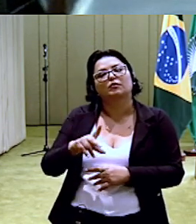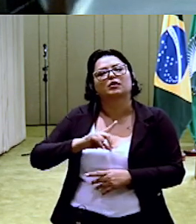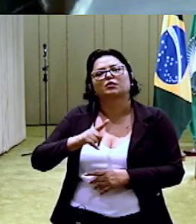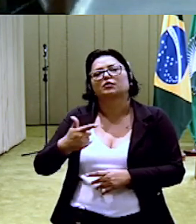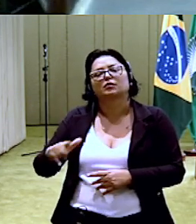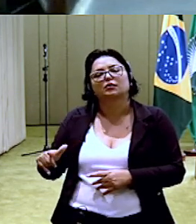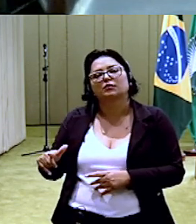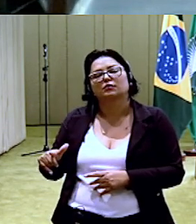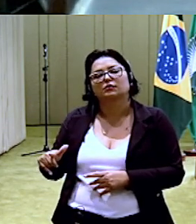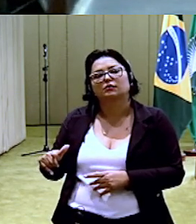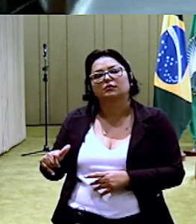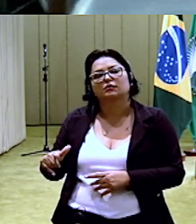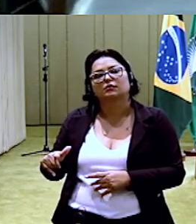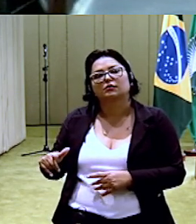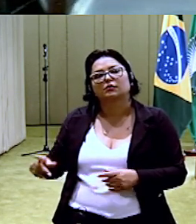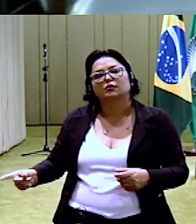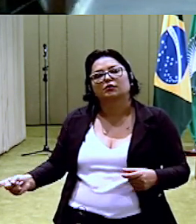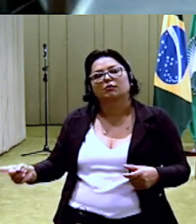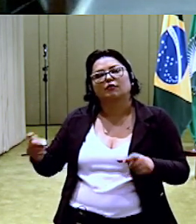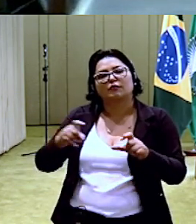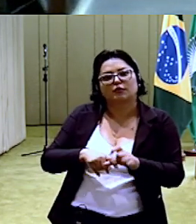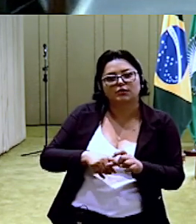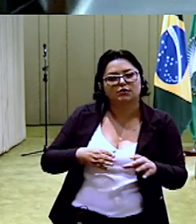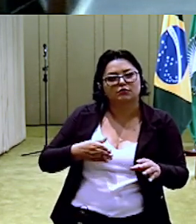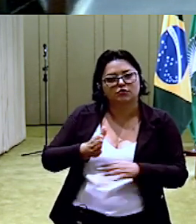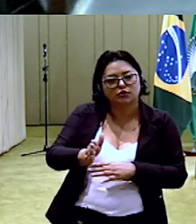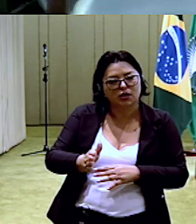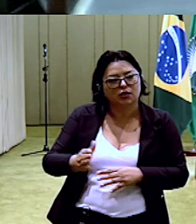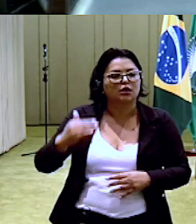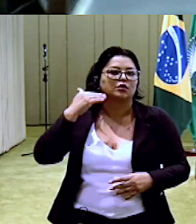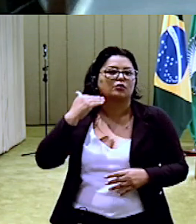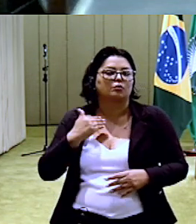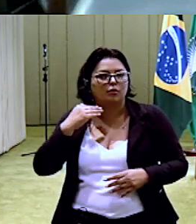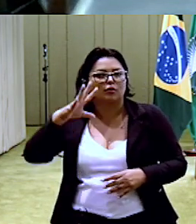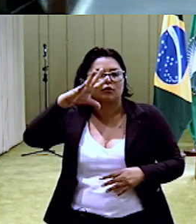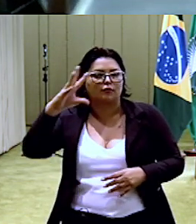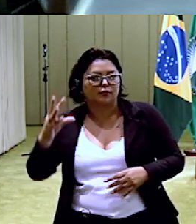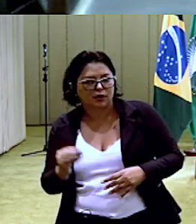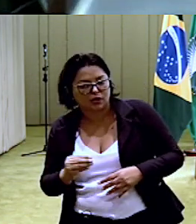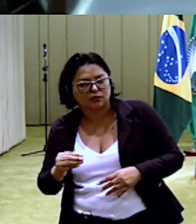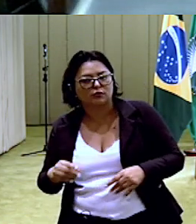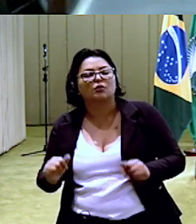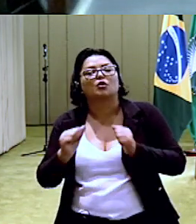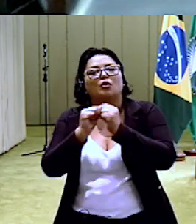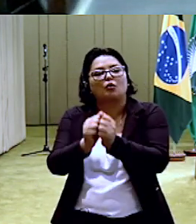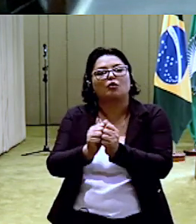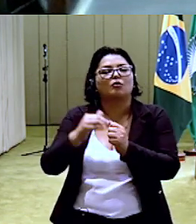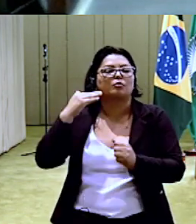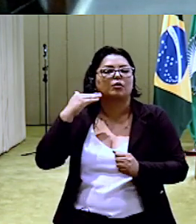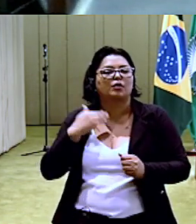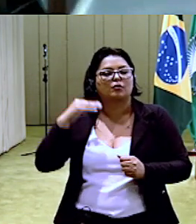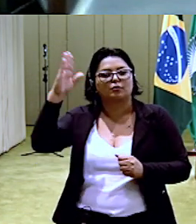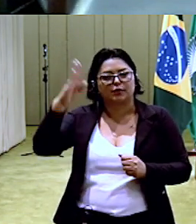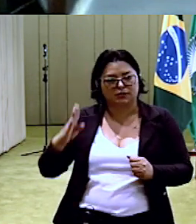tem uma vinculação direta entre os bancos africanos e os bancos brasileiros.